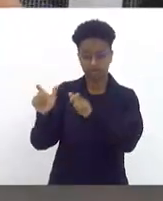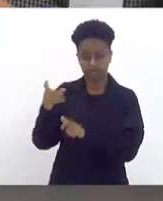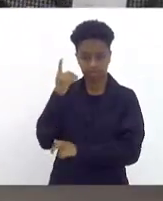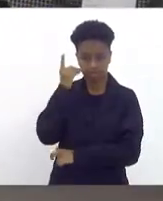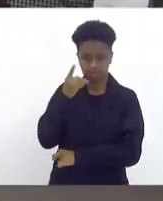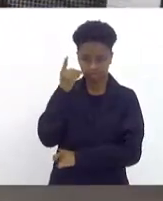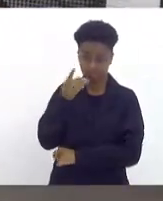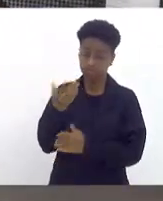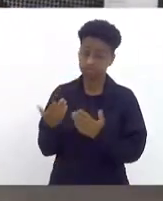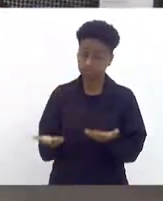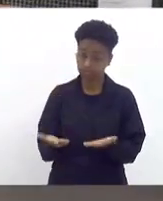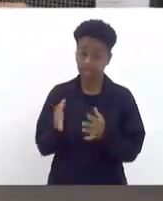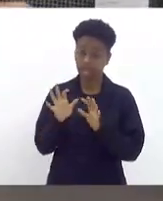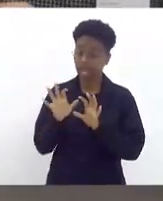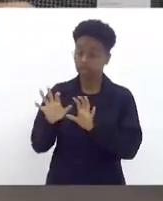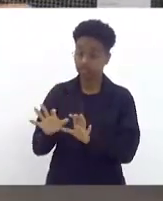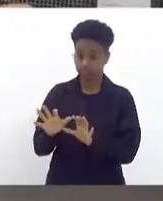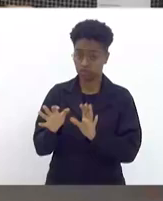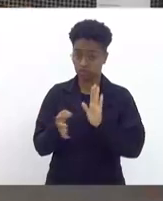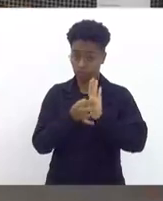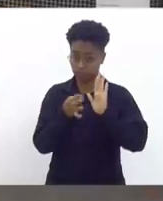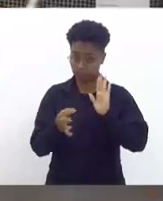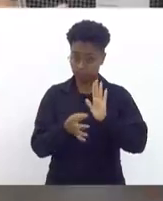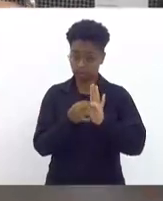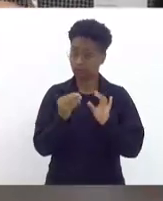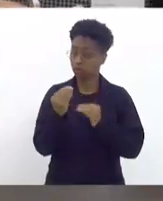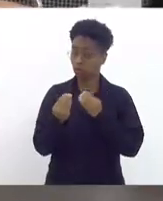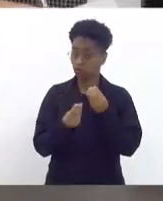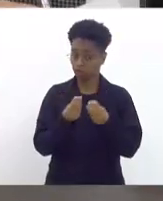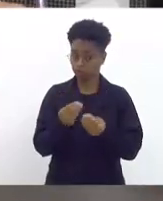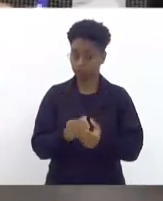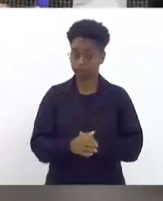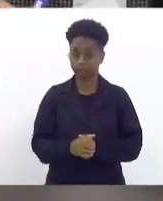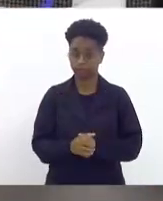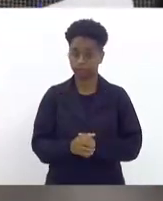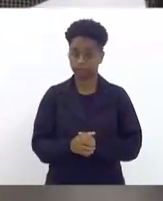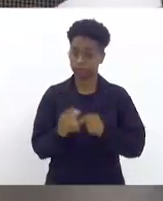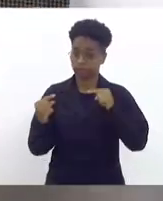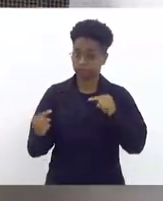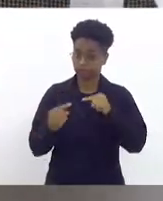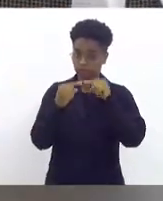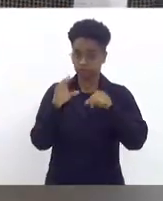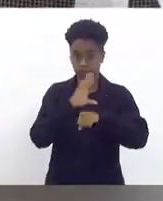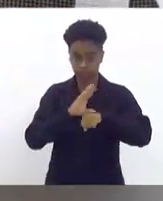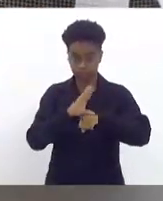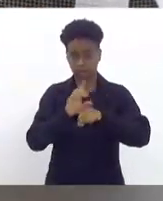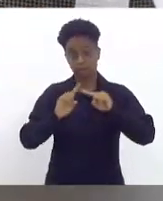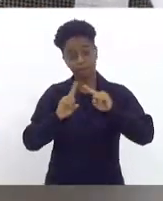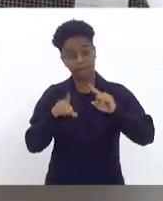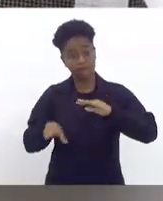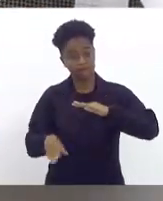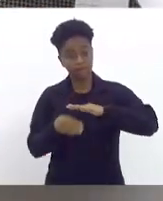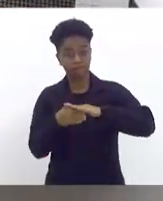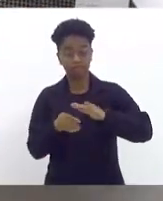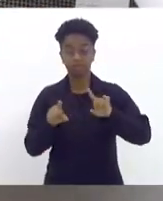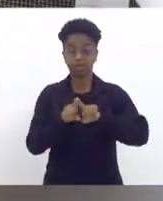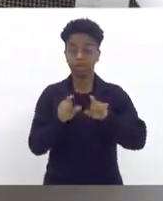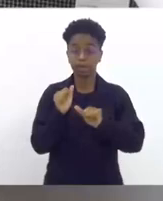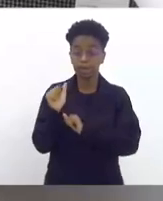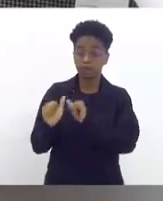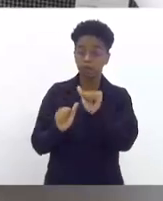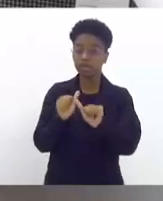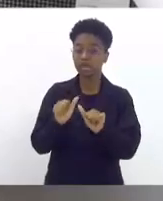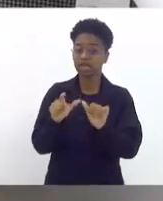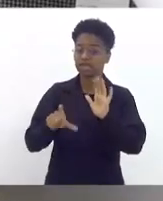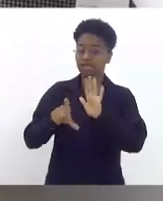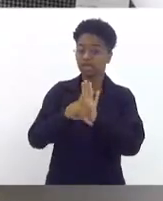é isso então o parecer fica sendo pela constitucionalidade com emenda e passa a ser alterando